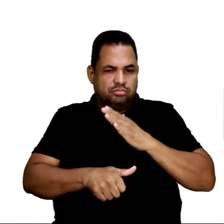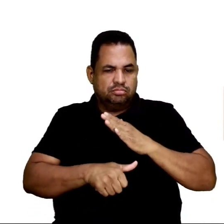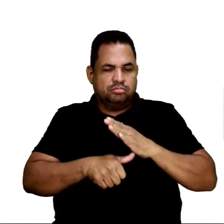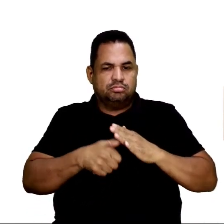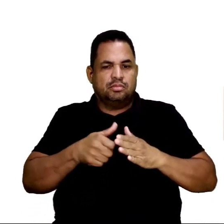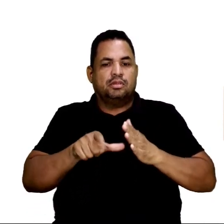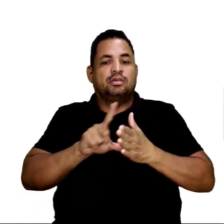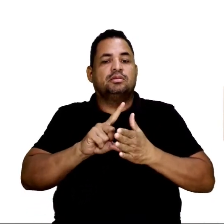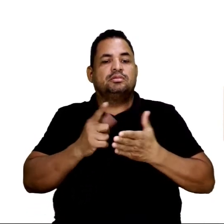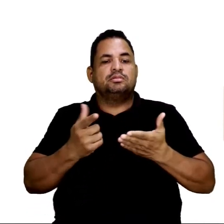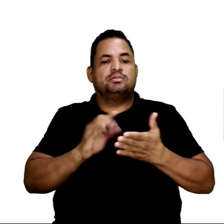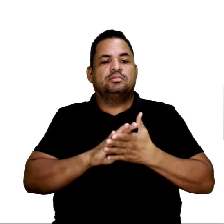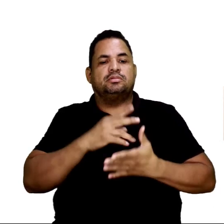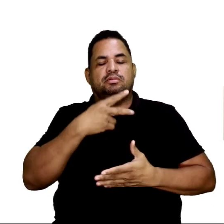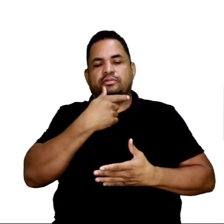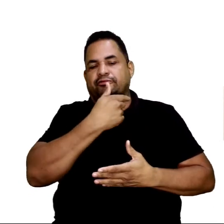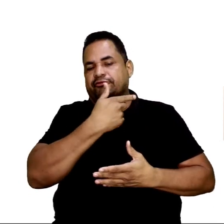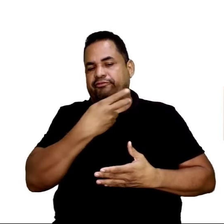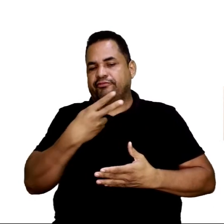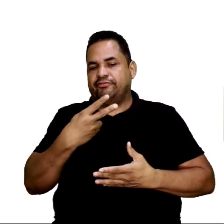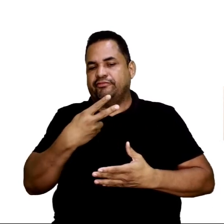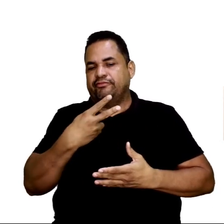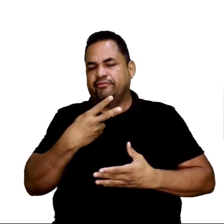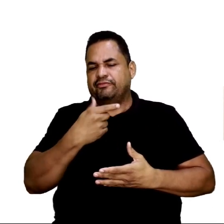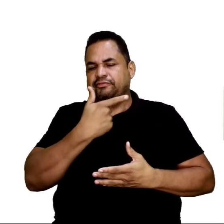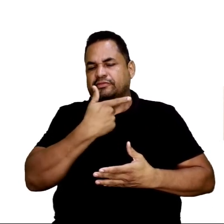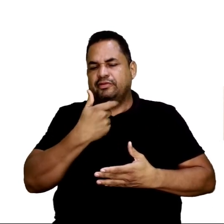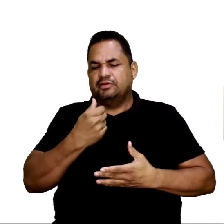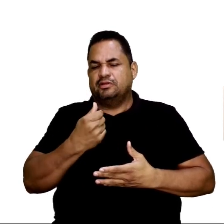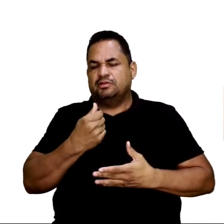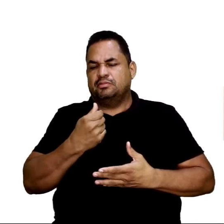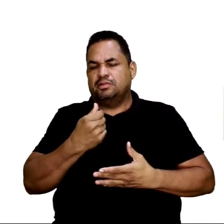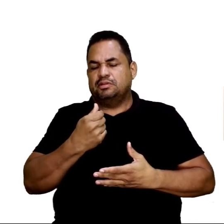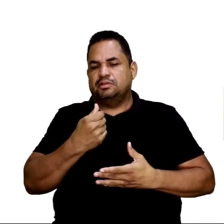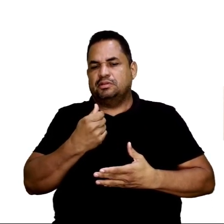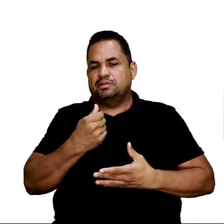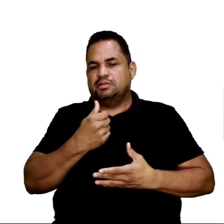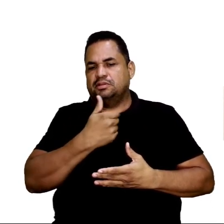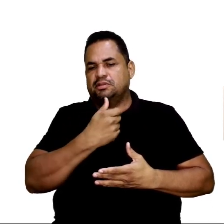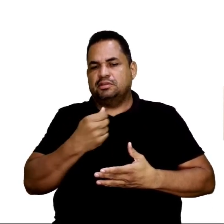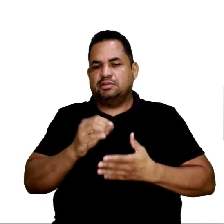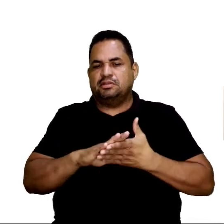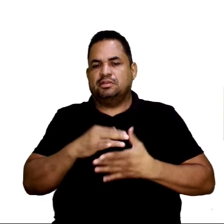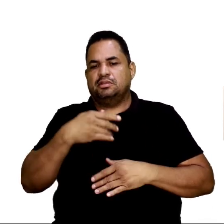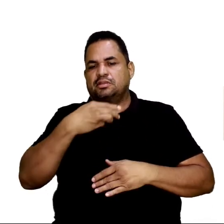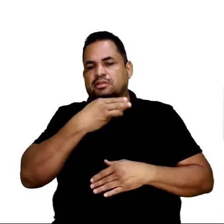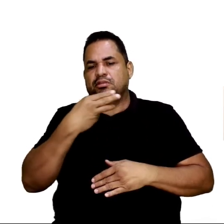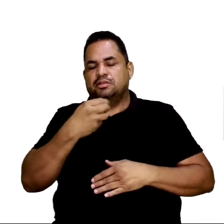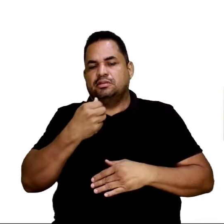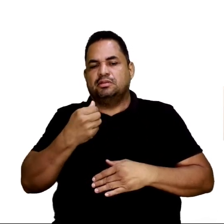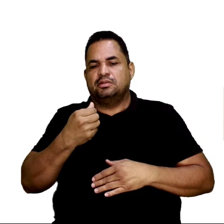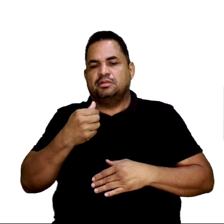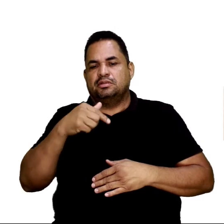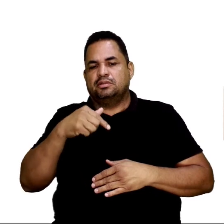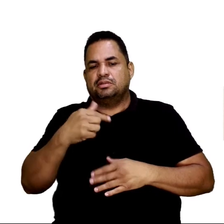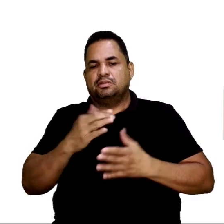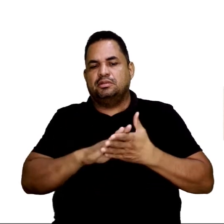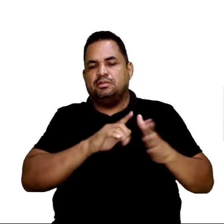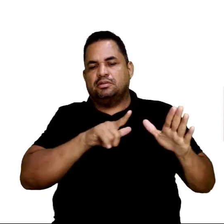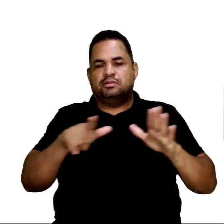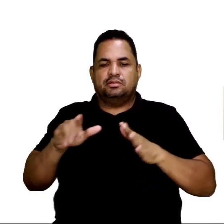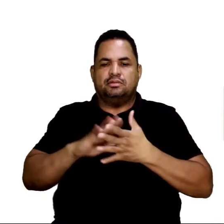26ª e 36ª semana, em geral, sobrevivem, mas fetos a termo